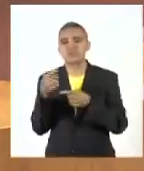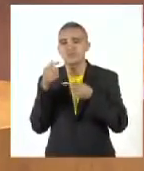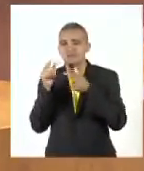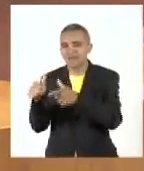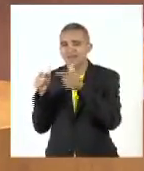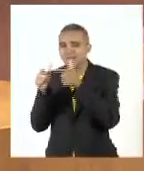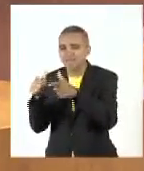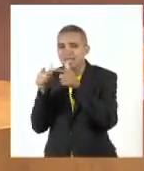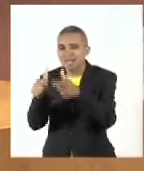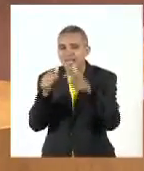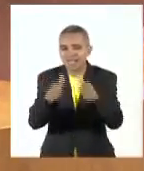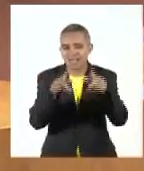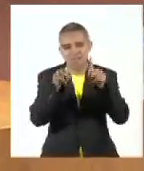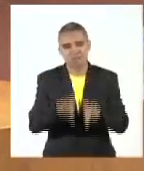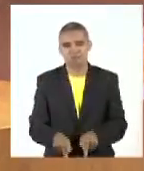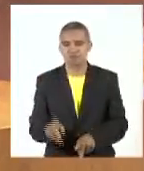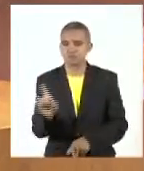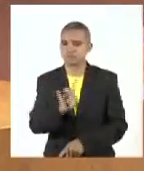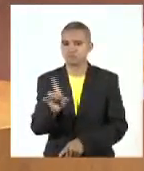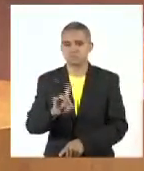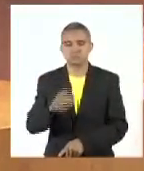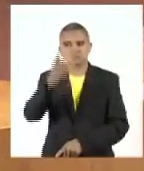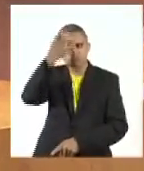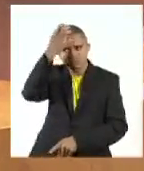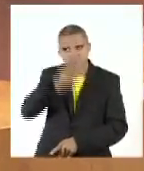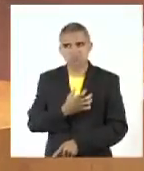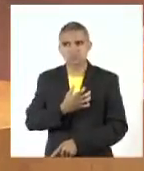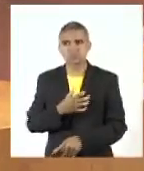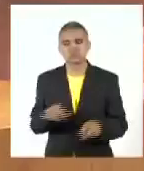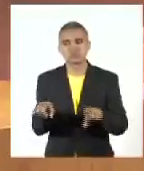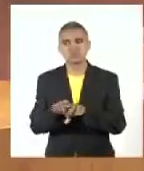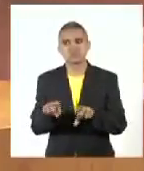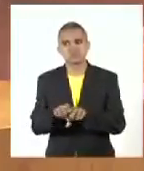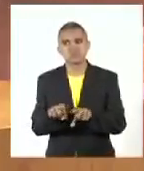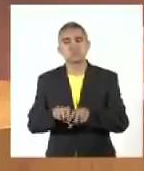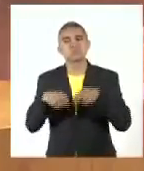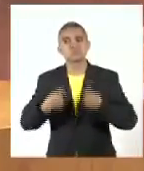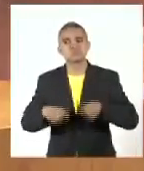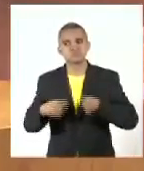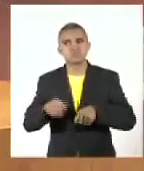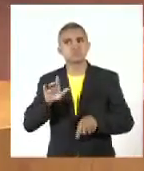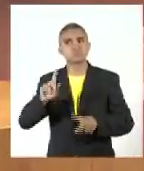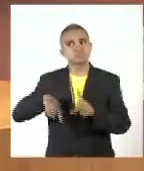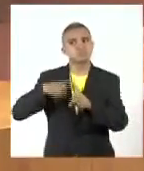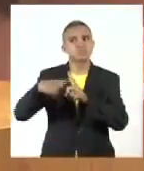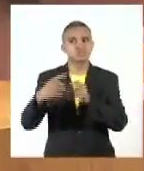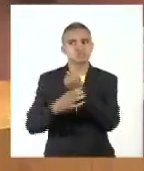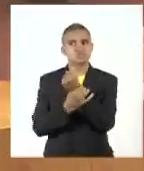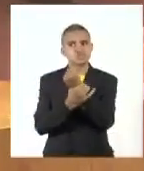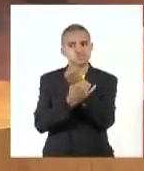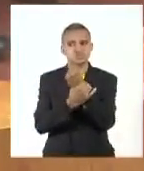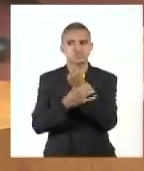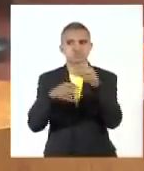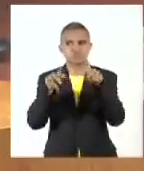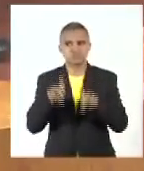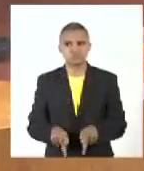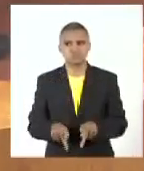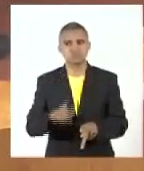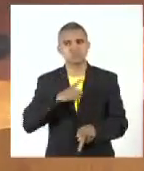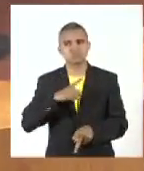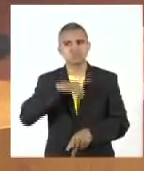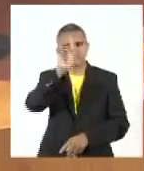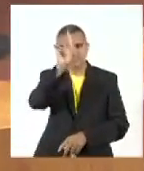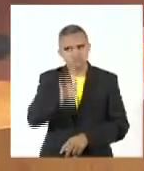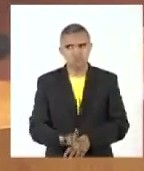povo, que comece pelo menos a dar mais segurança para a população que tem o